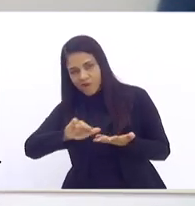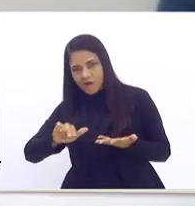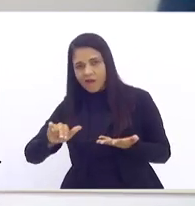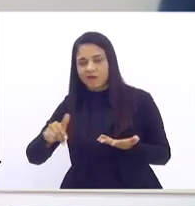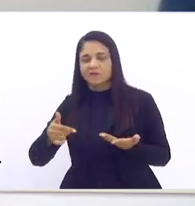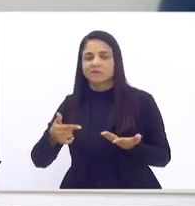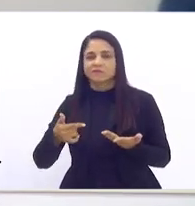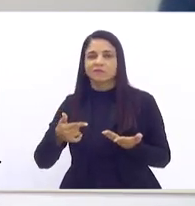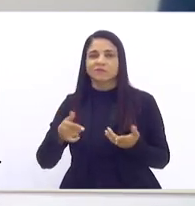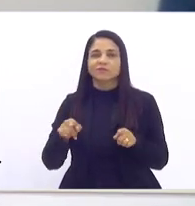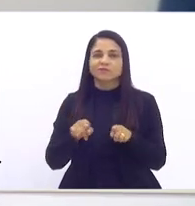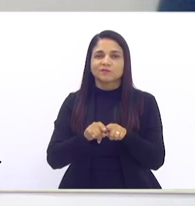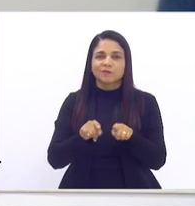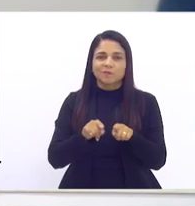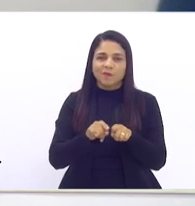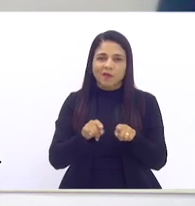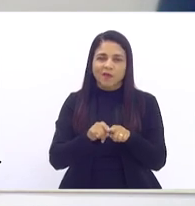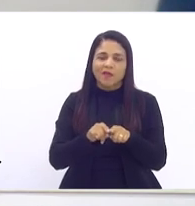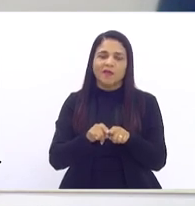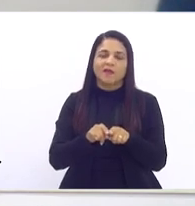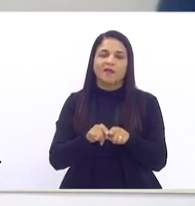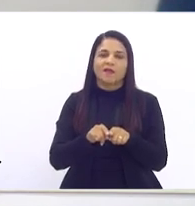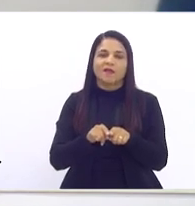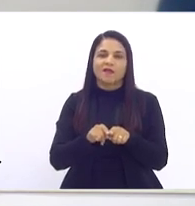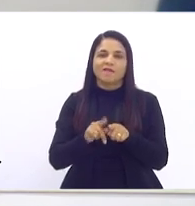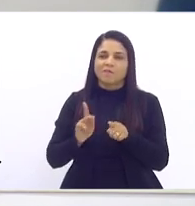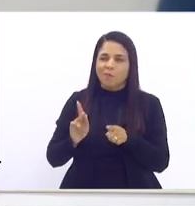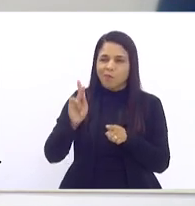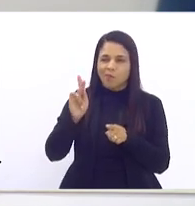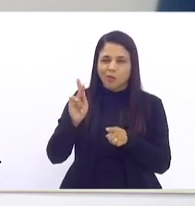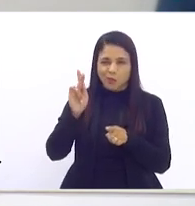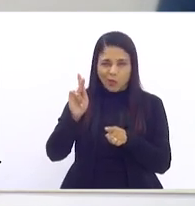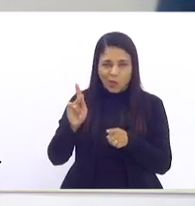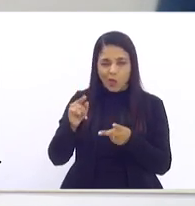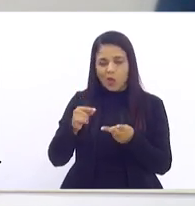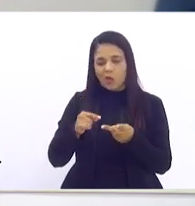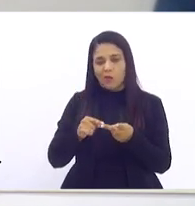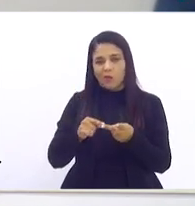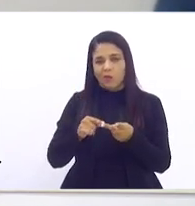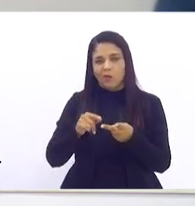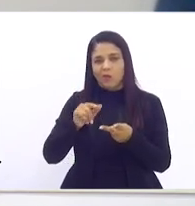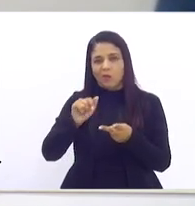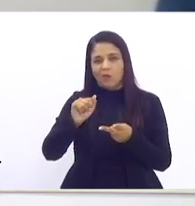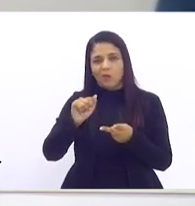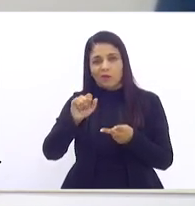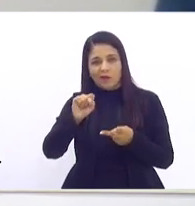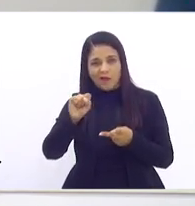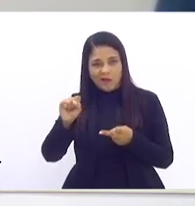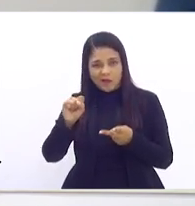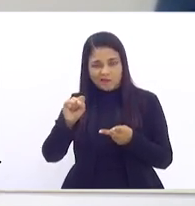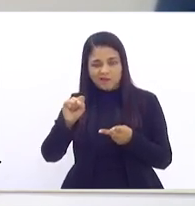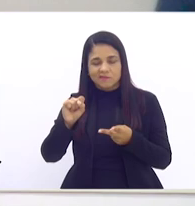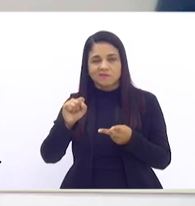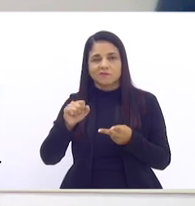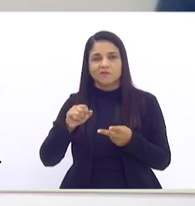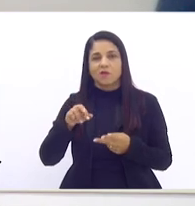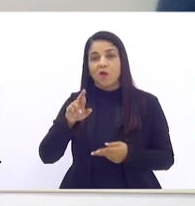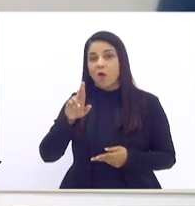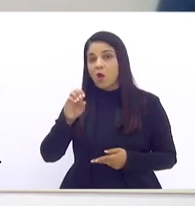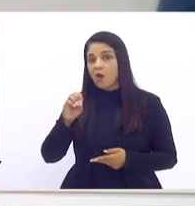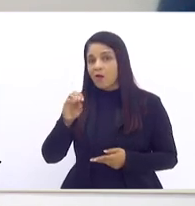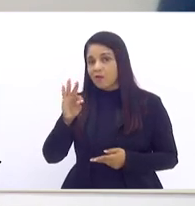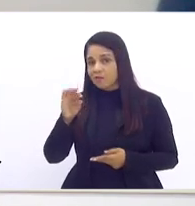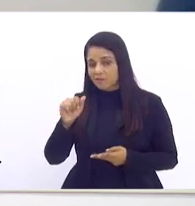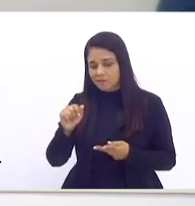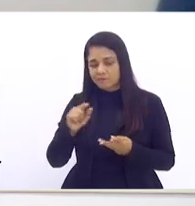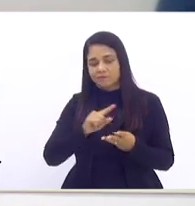aí o também ligado com a questão do petróleo é a questão das rotas de gás a gente não